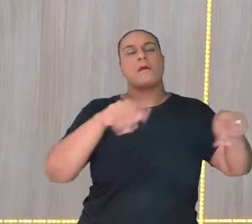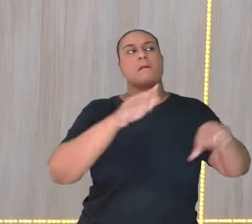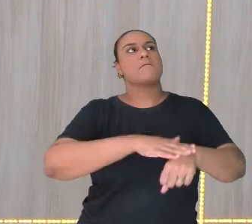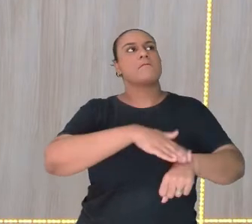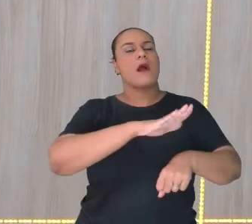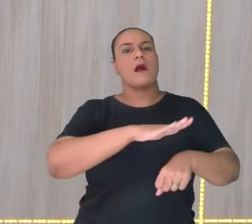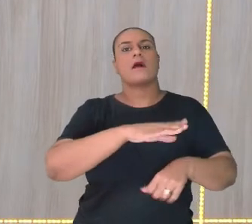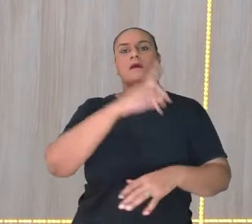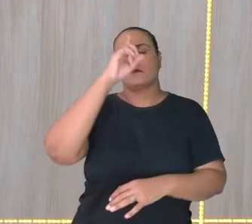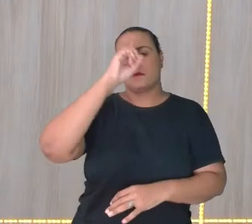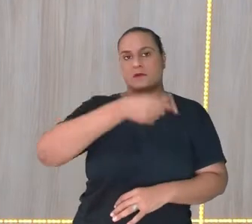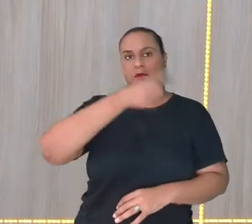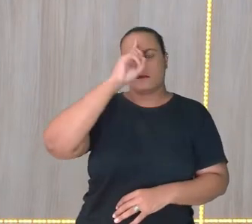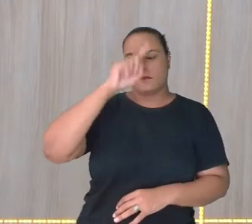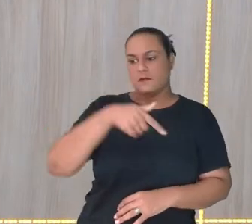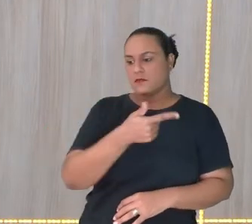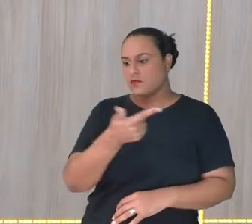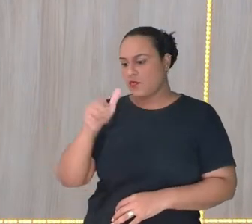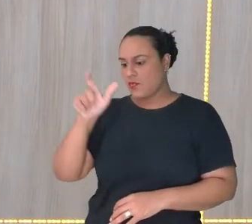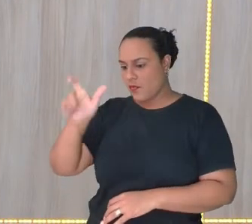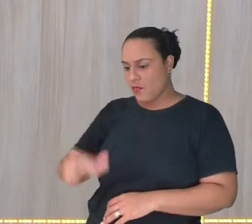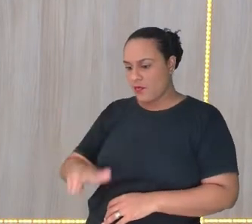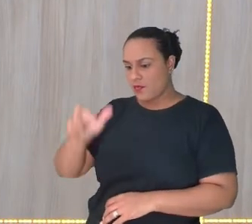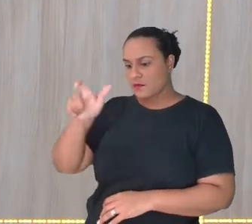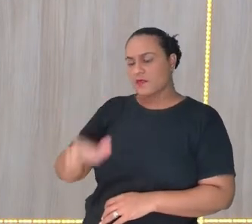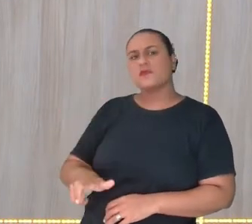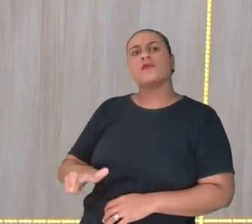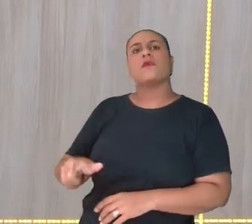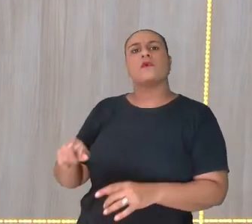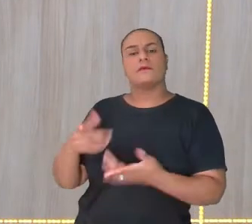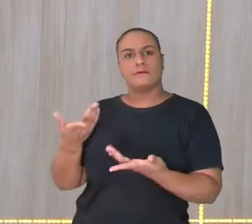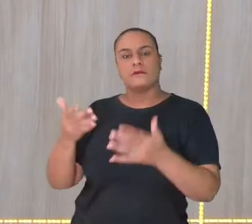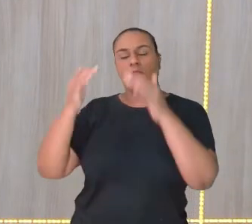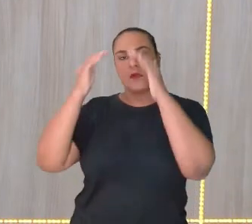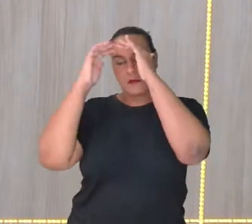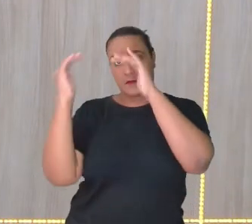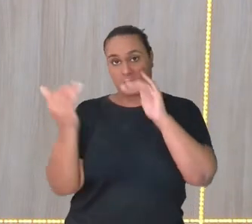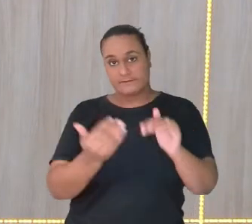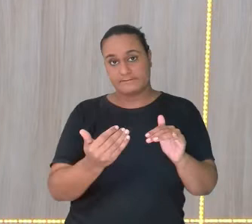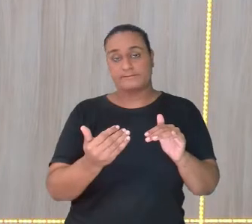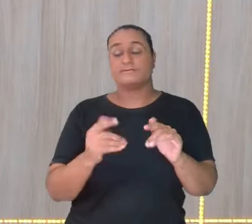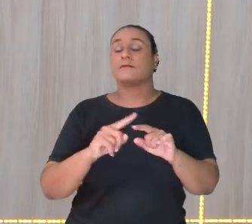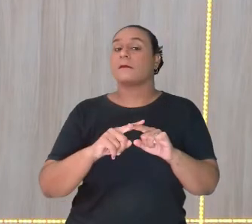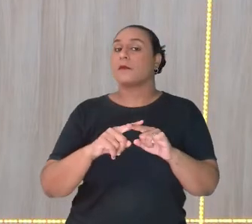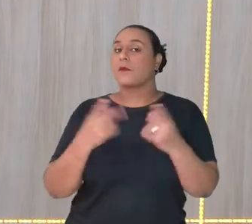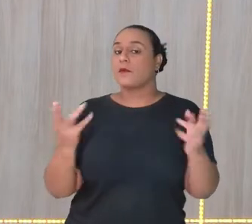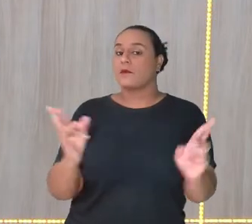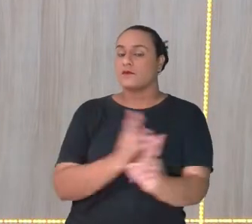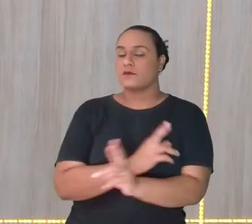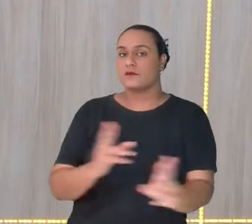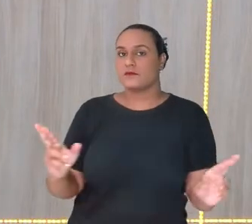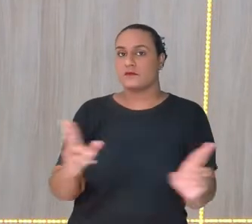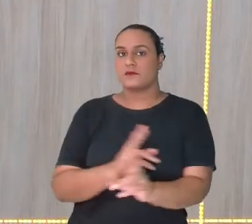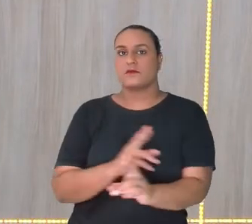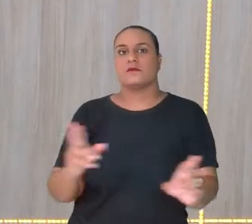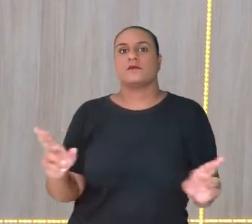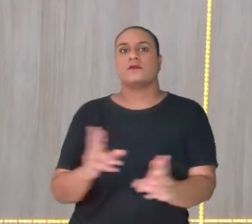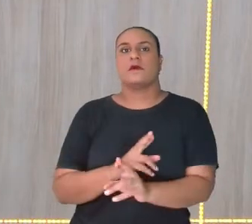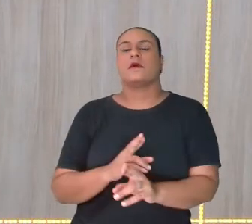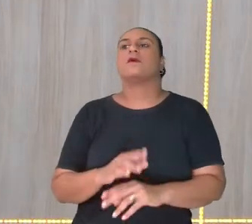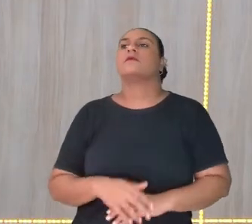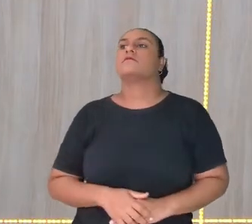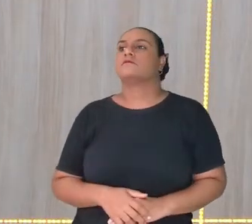né, outros nobres lhe obedecendo. Quando essa relação era entre